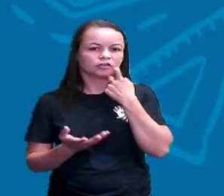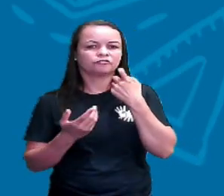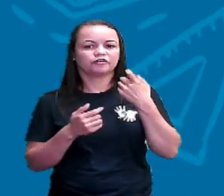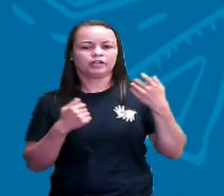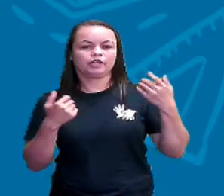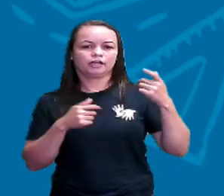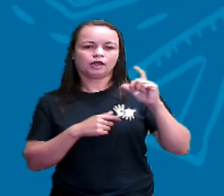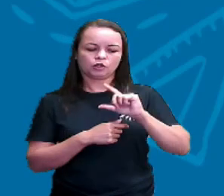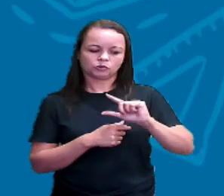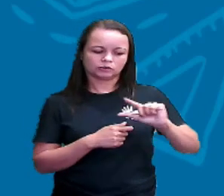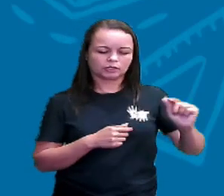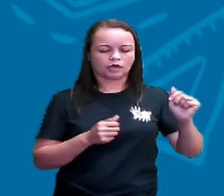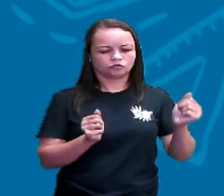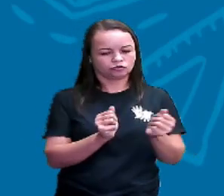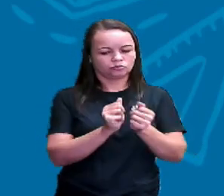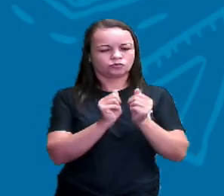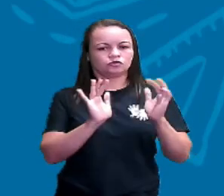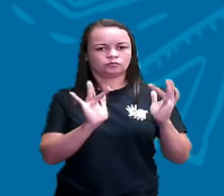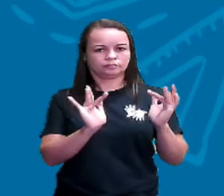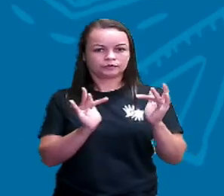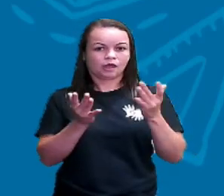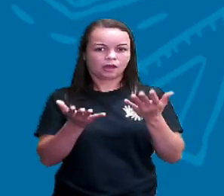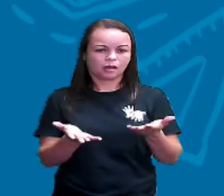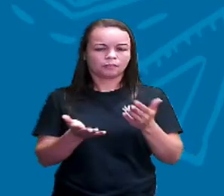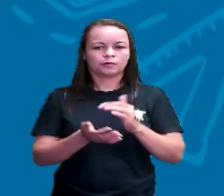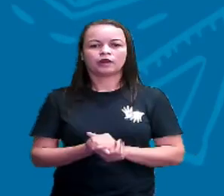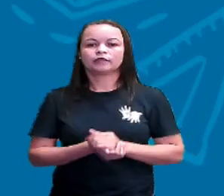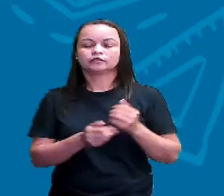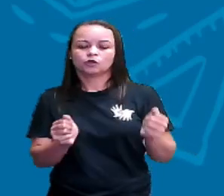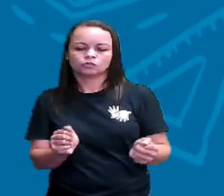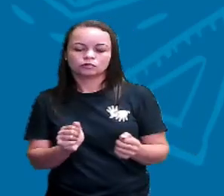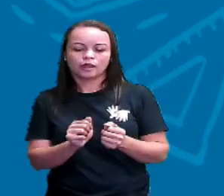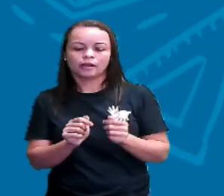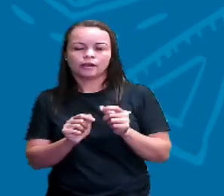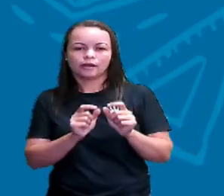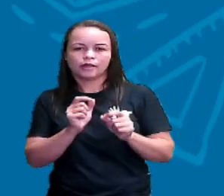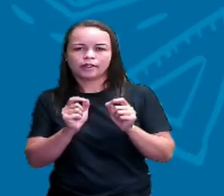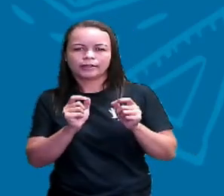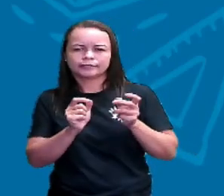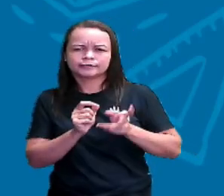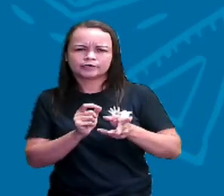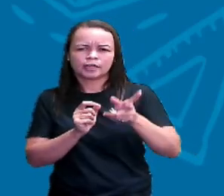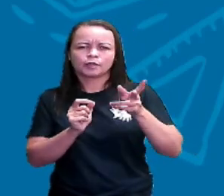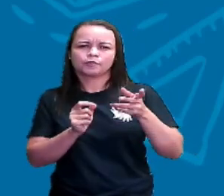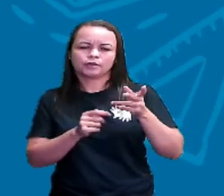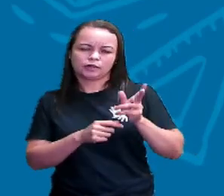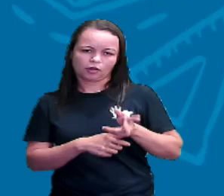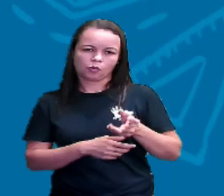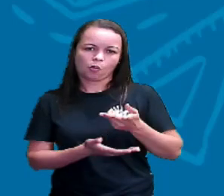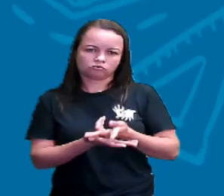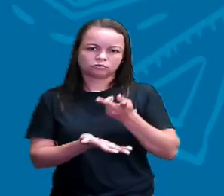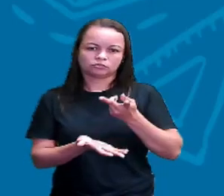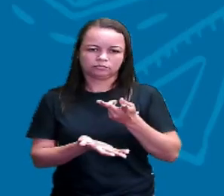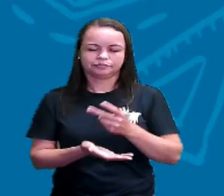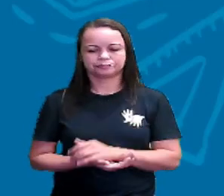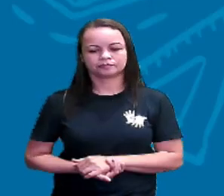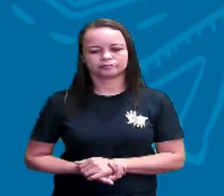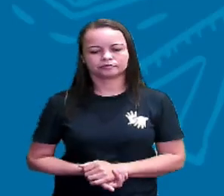certo? Então isso também indica que é uma ação que acontece frequentemente, tá